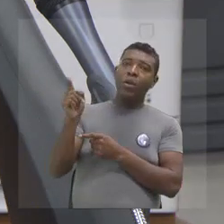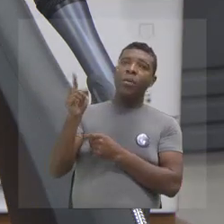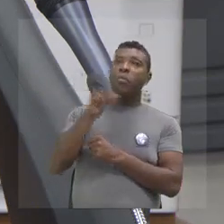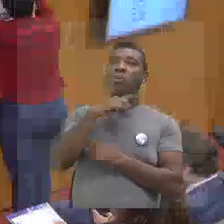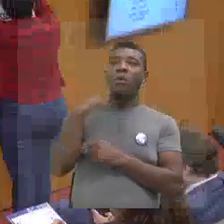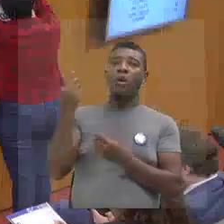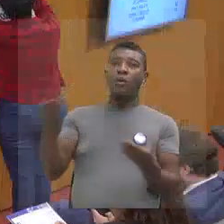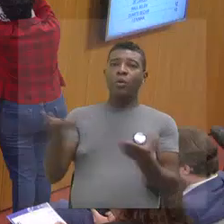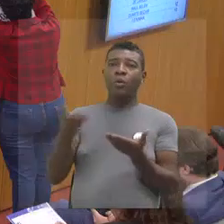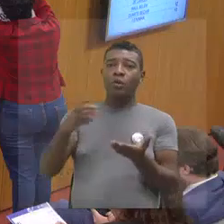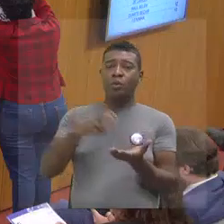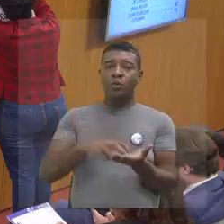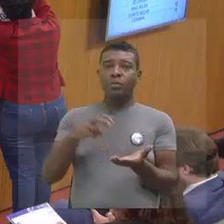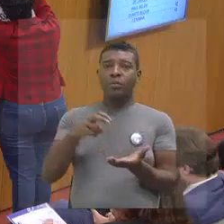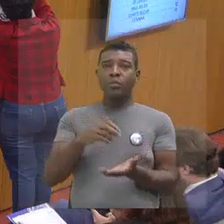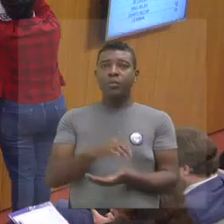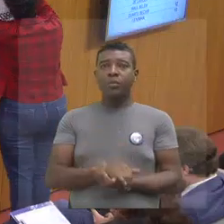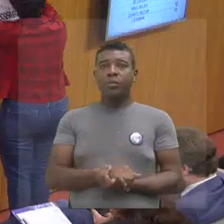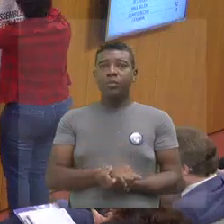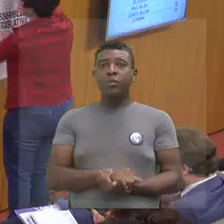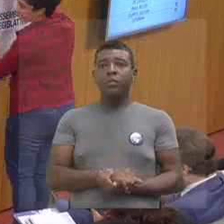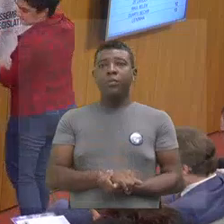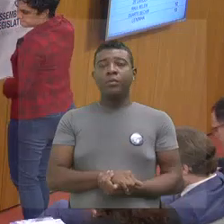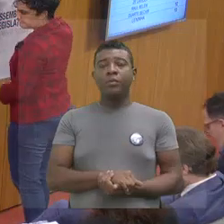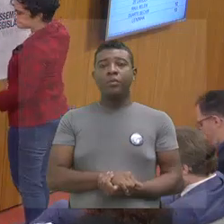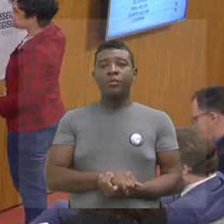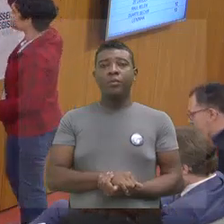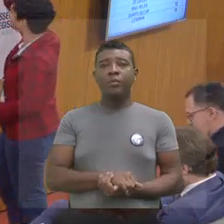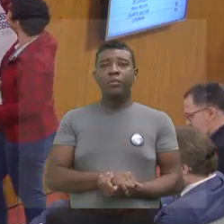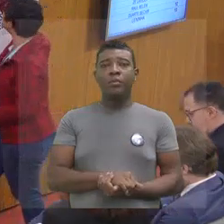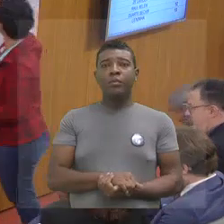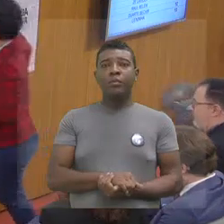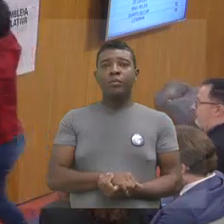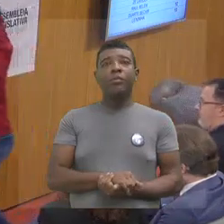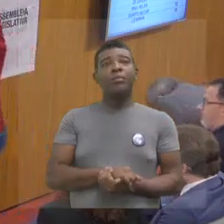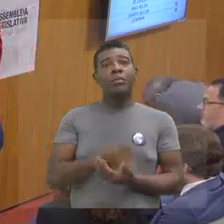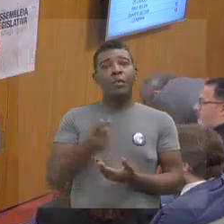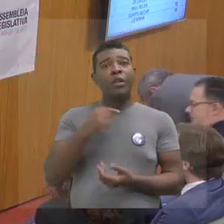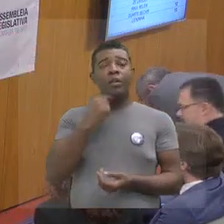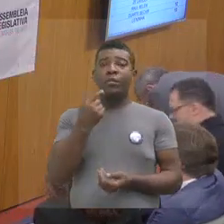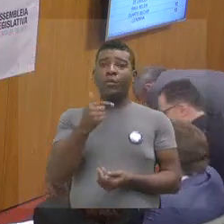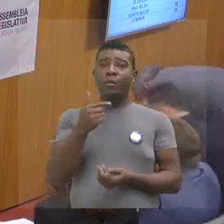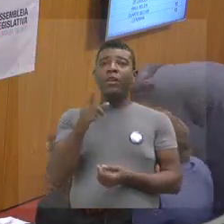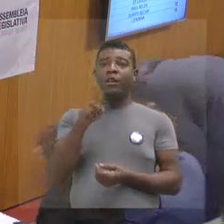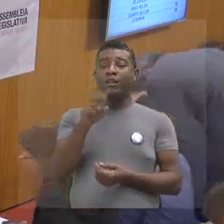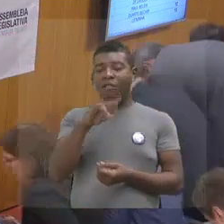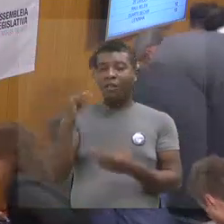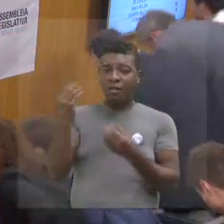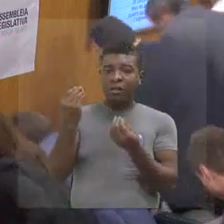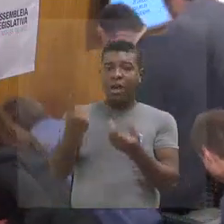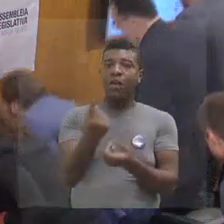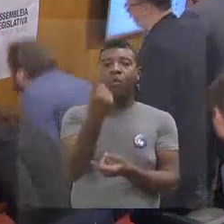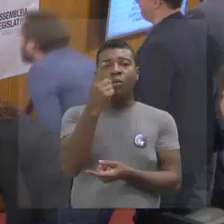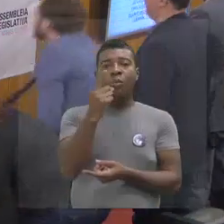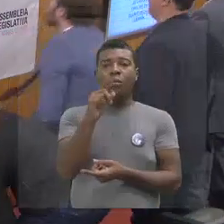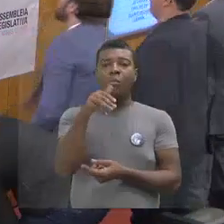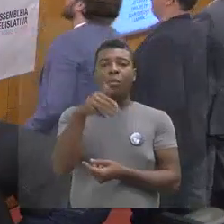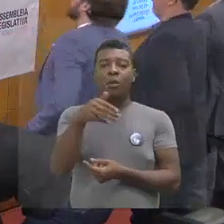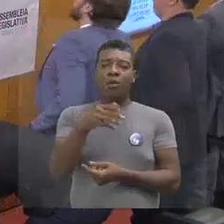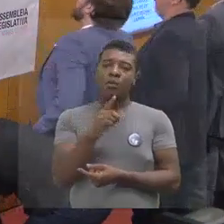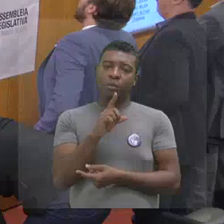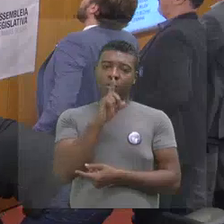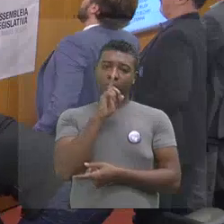hoje sem dúvida a importância com certeza vão conceder este um minuto de silêncio